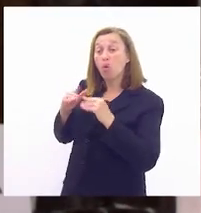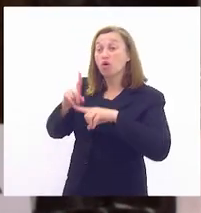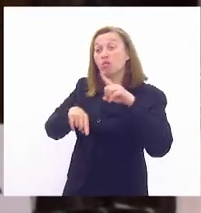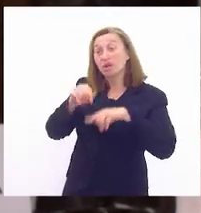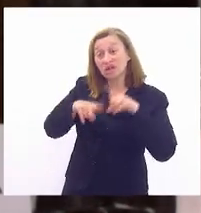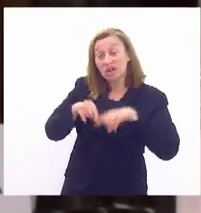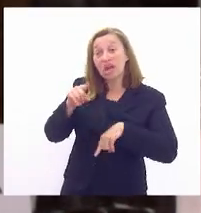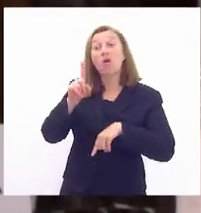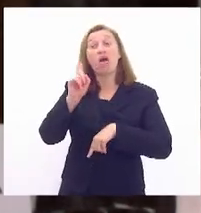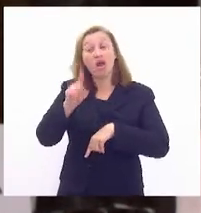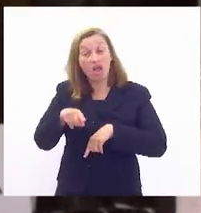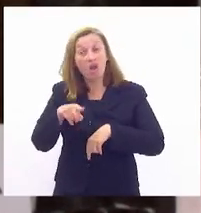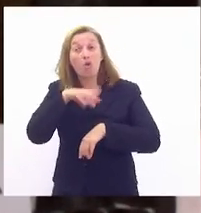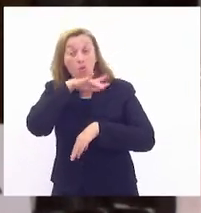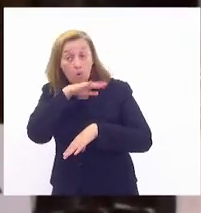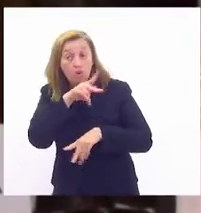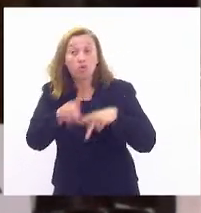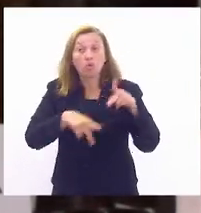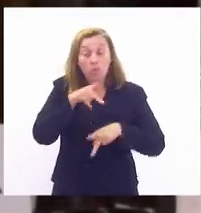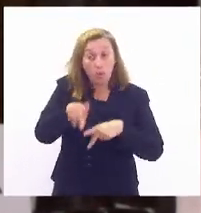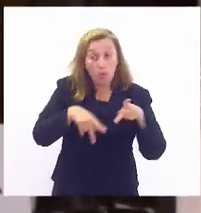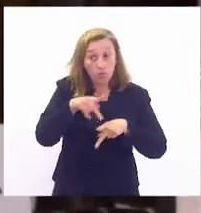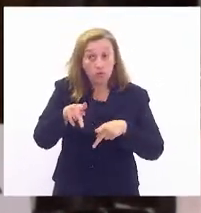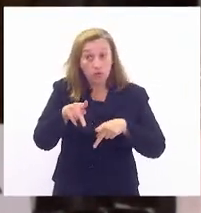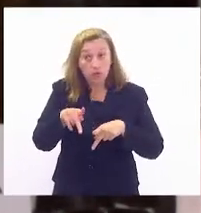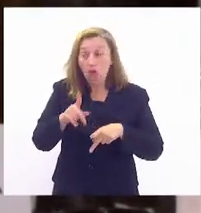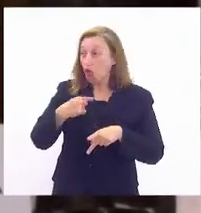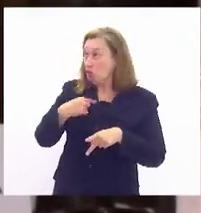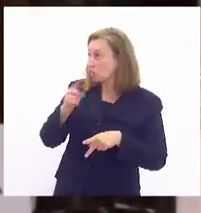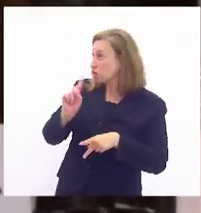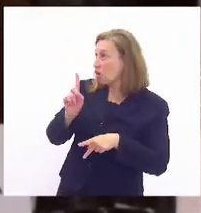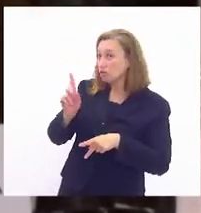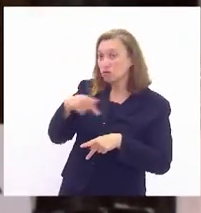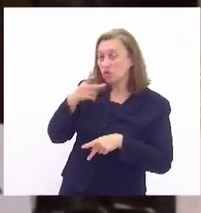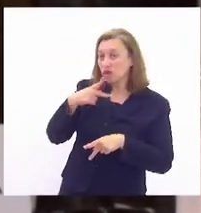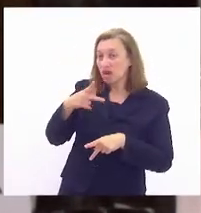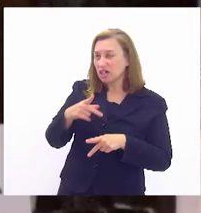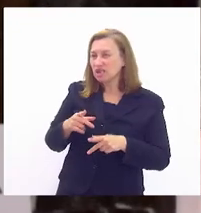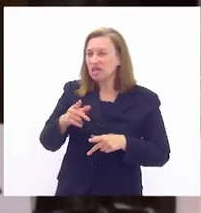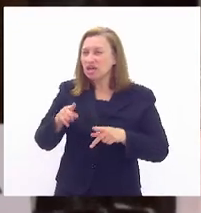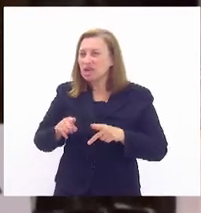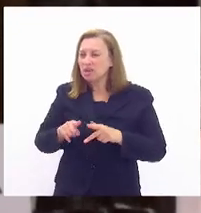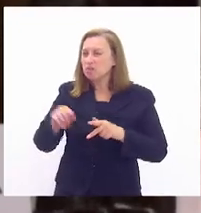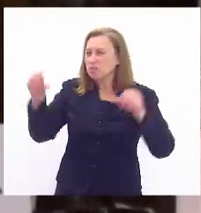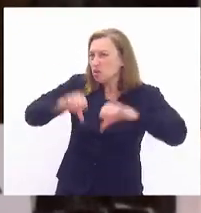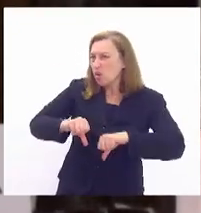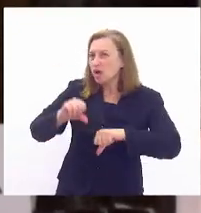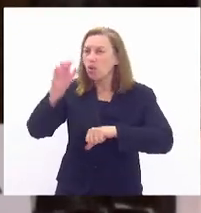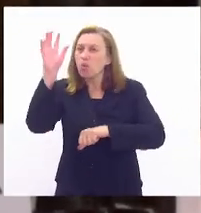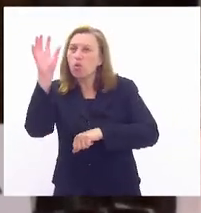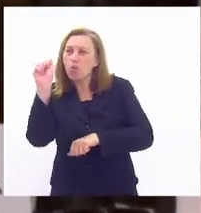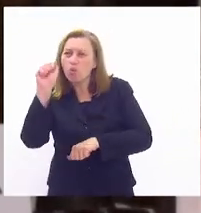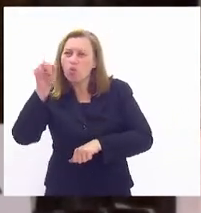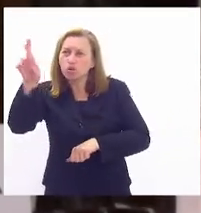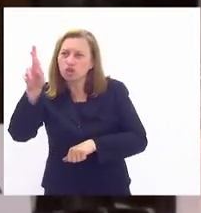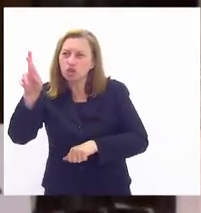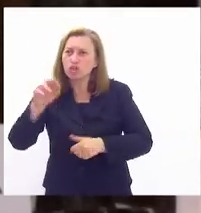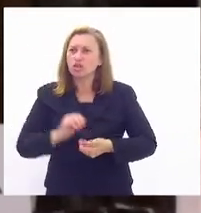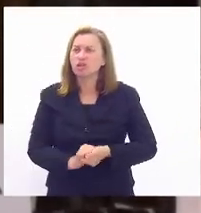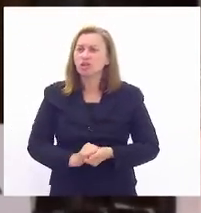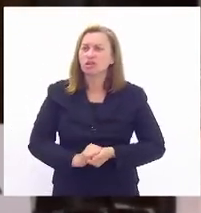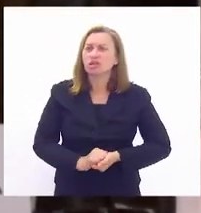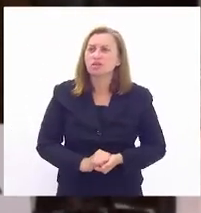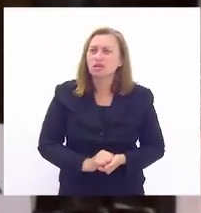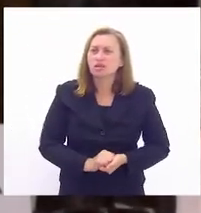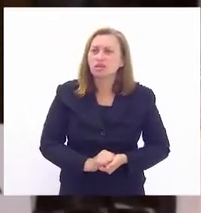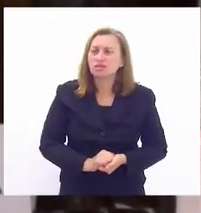um incômodo da população. Eu não estou falando que ele altera a qualidade do ar. O que a CSN está fazendo para melhorar? É